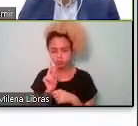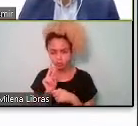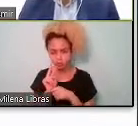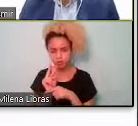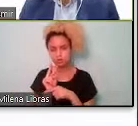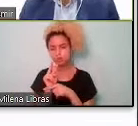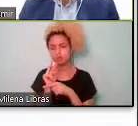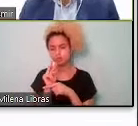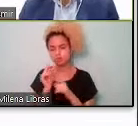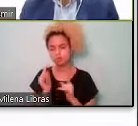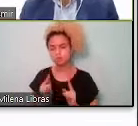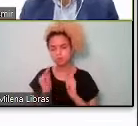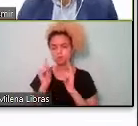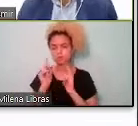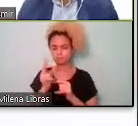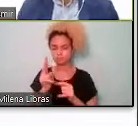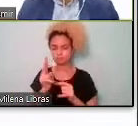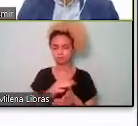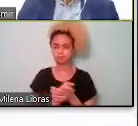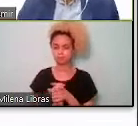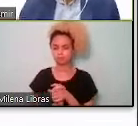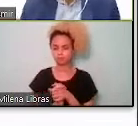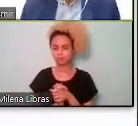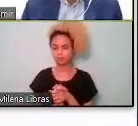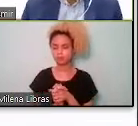a manutenção do prédio.